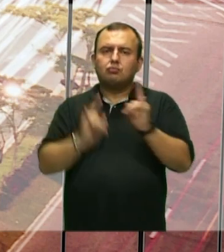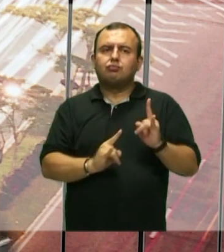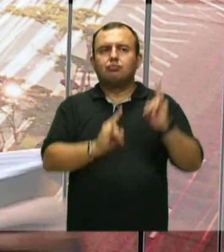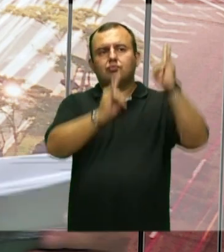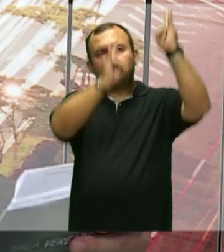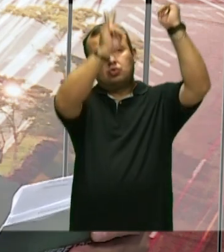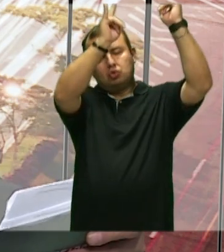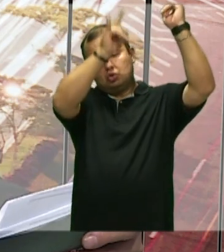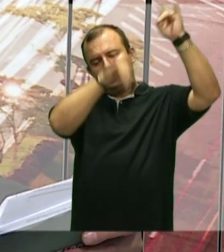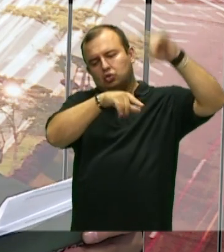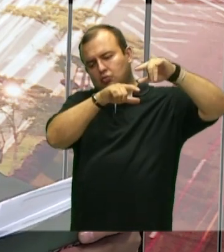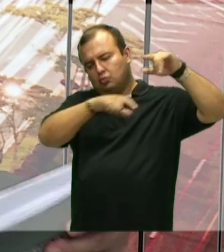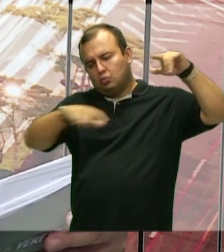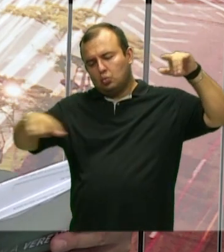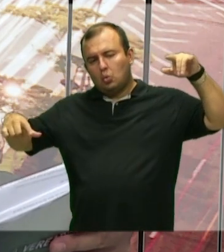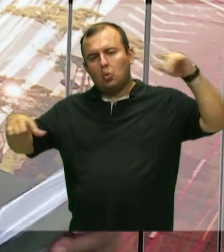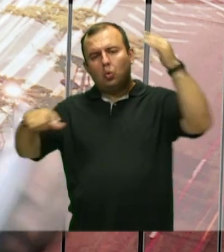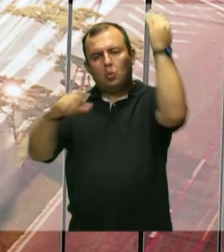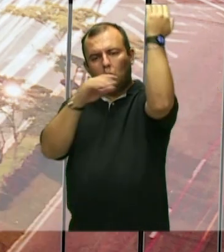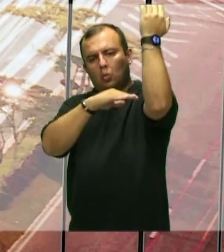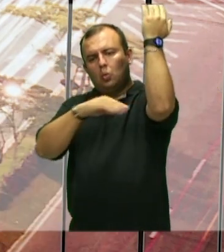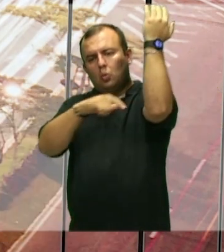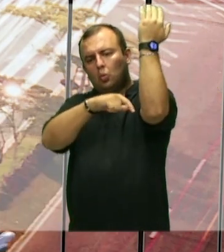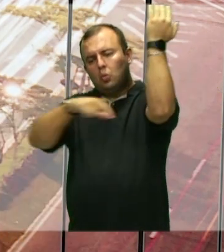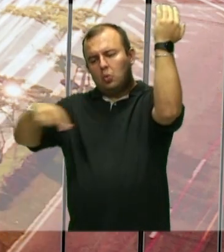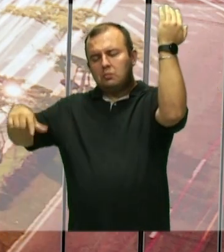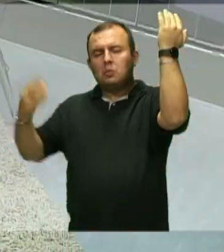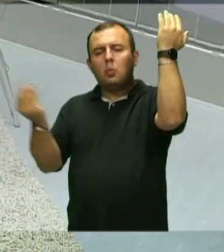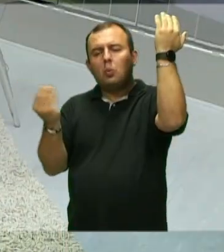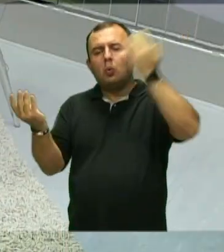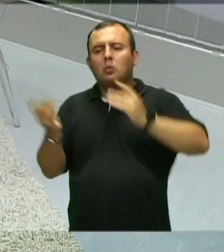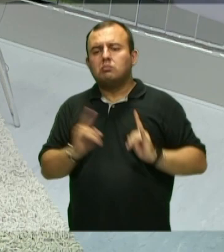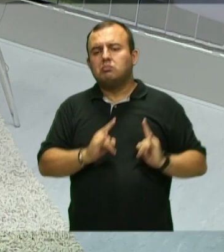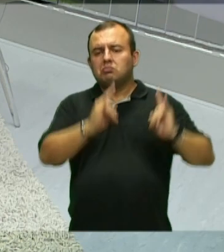edificações, distanciamento entre umas das outras e garantir também que